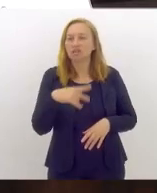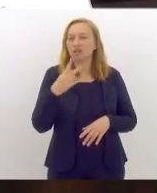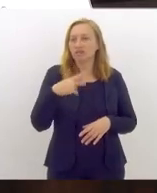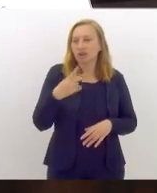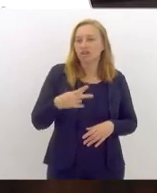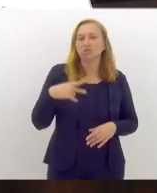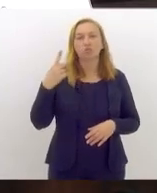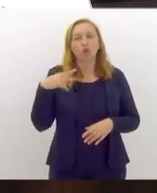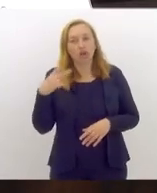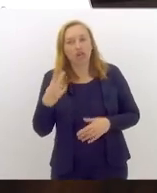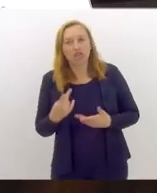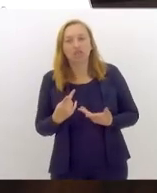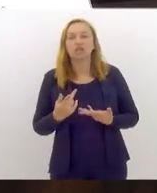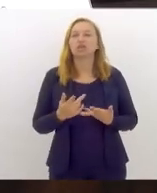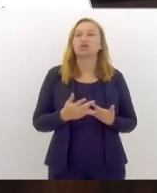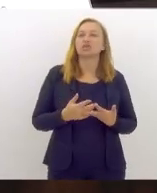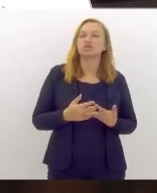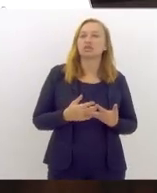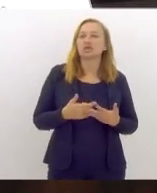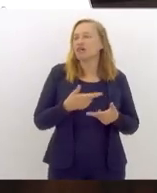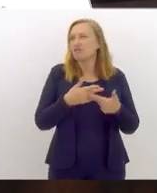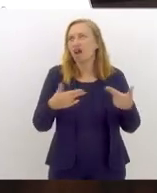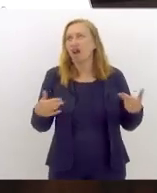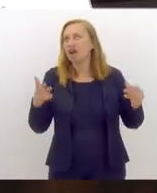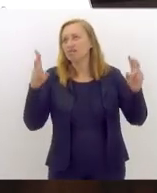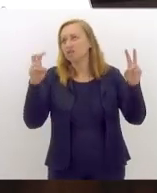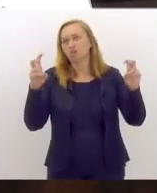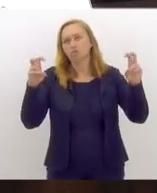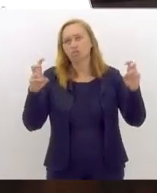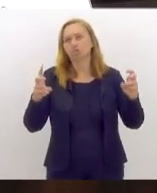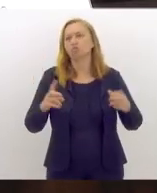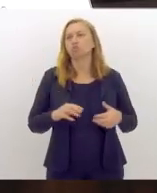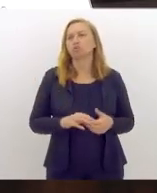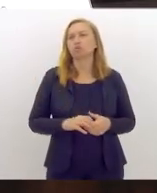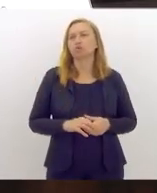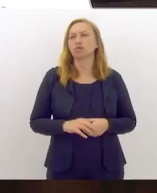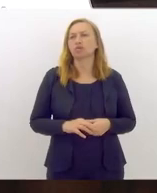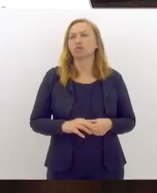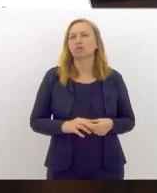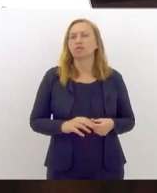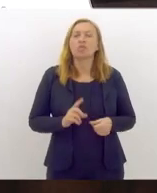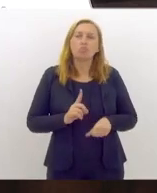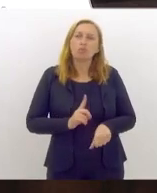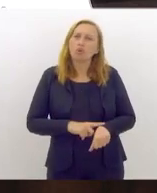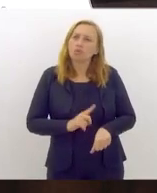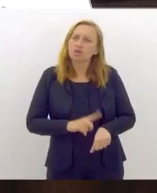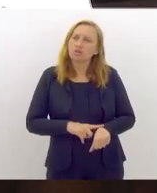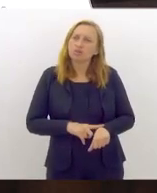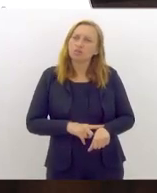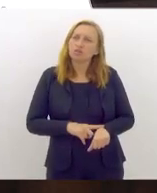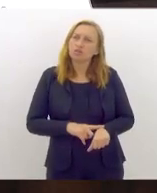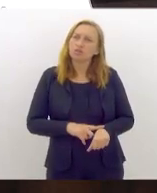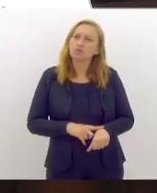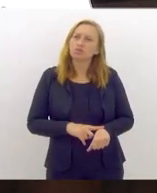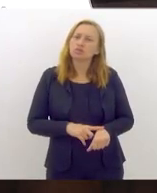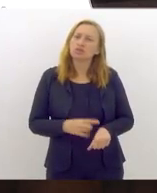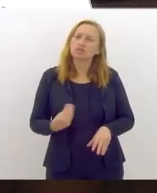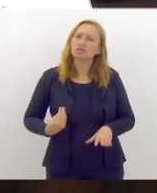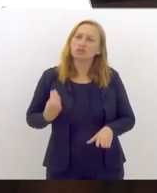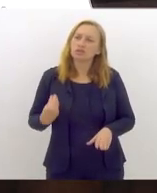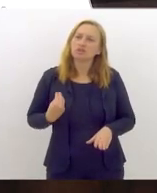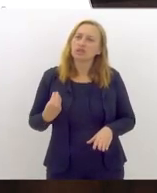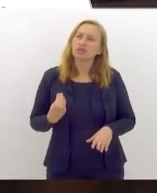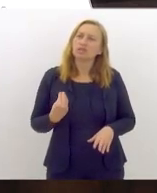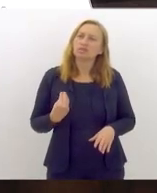falando sobre o registro a gente falou sobre diversas coisas e era um momento que era o momento que a gente estava passando por